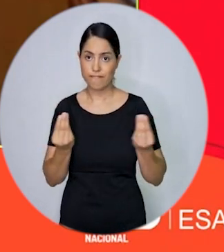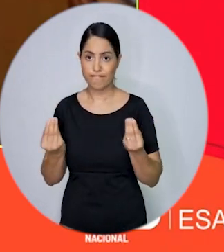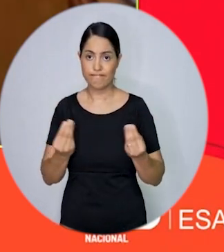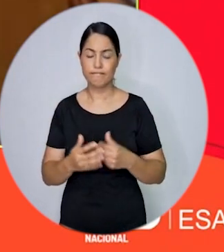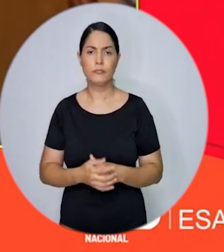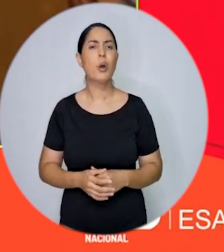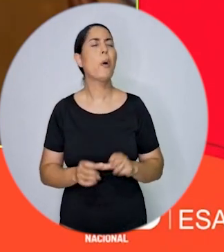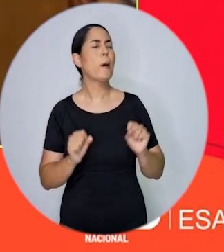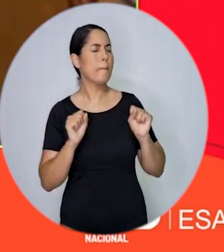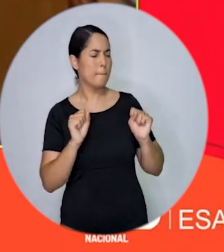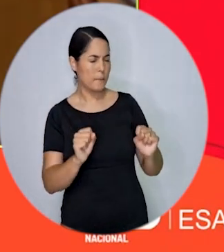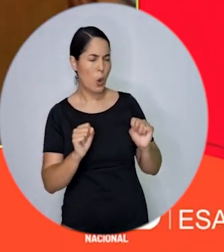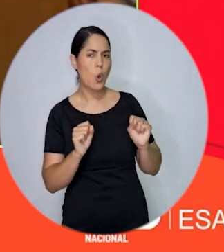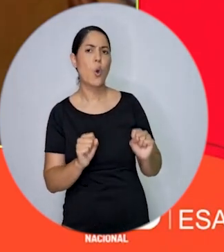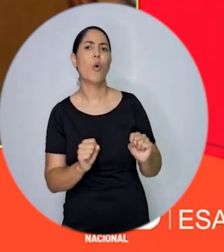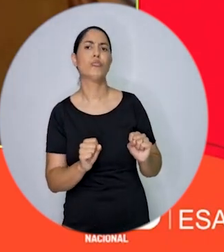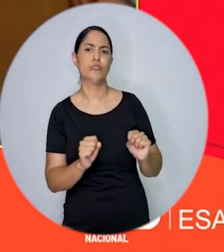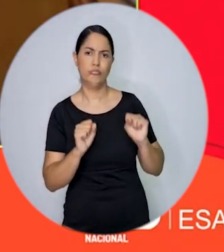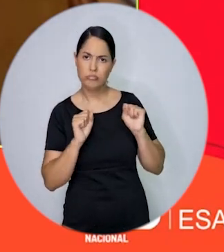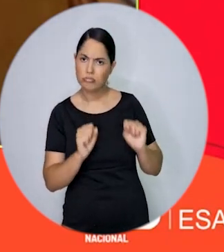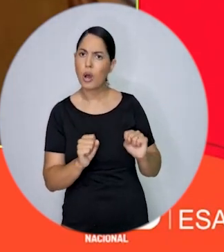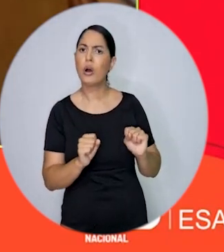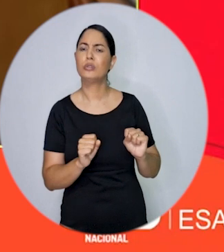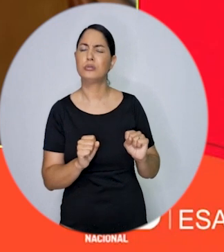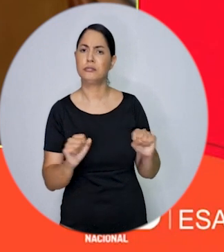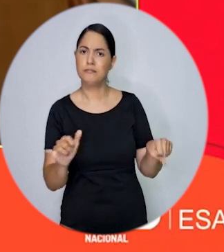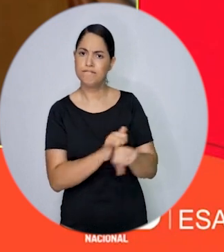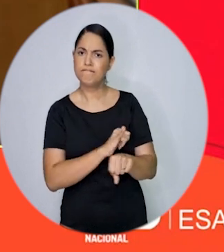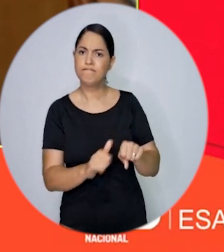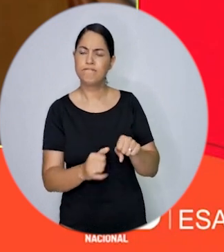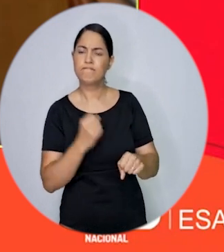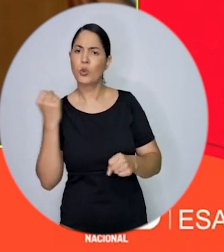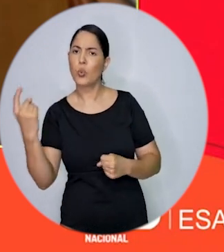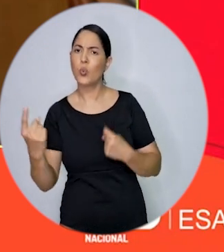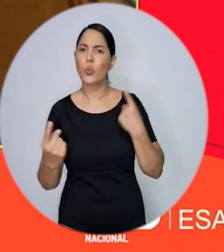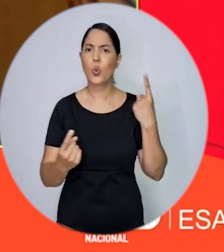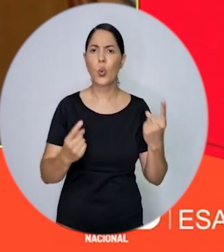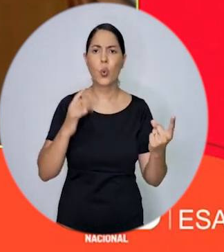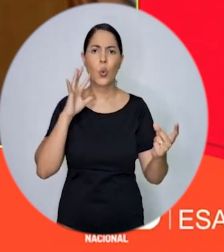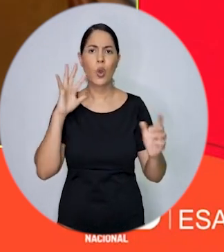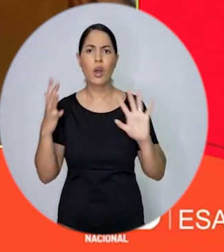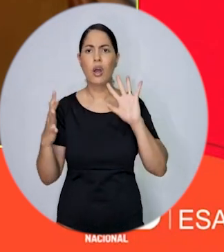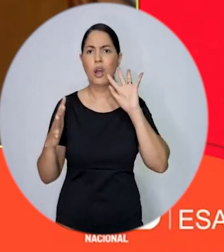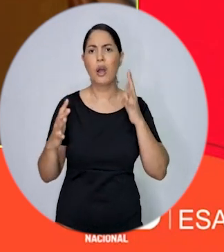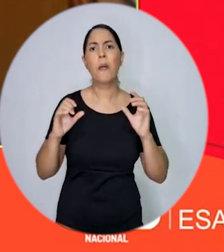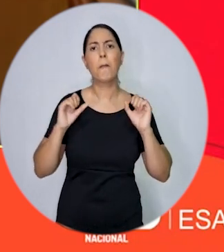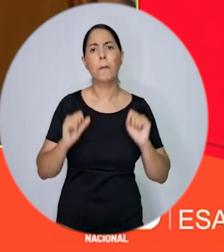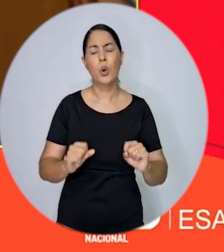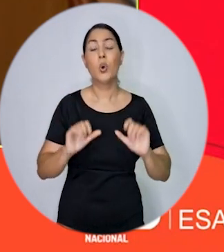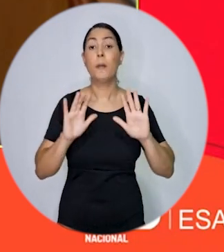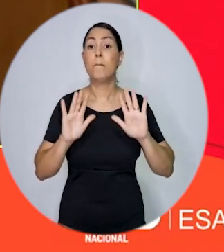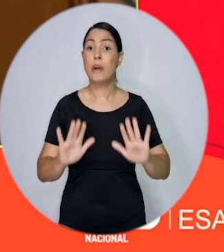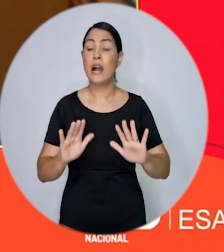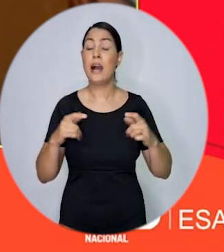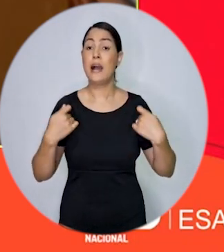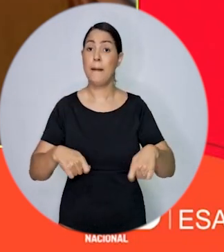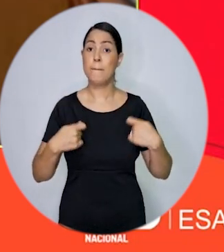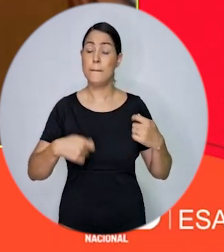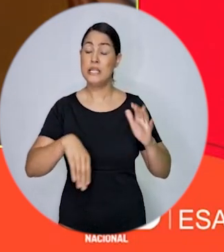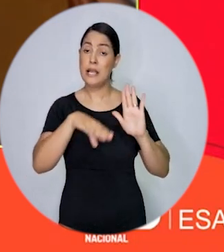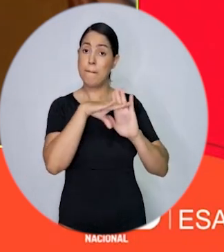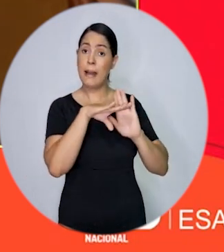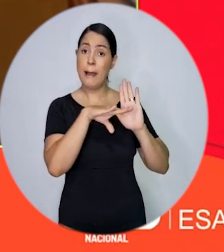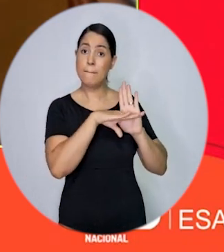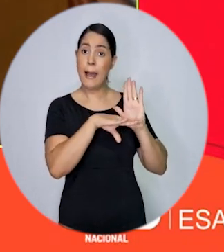STF? Posso determinar medidas atípicas desde que